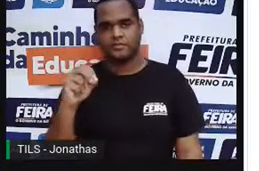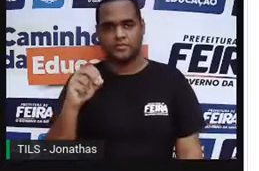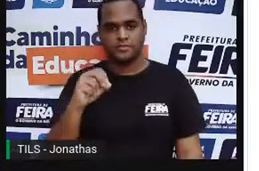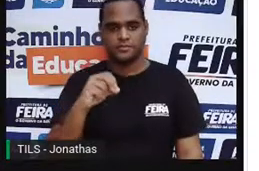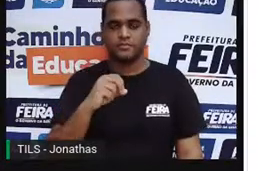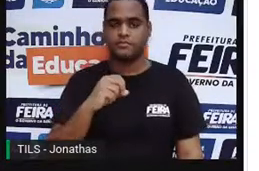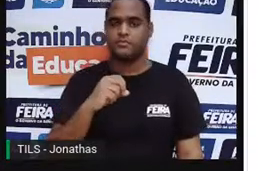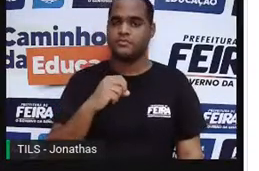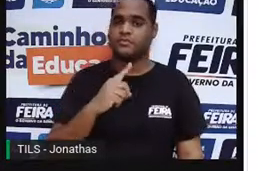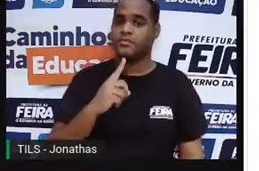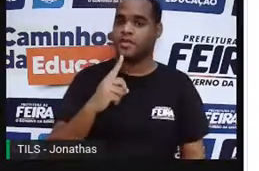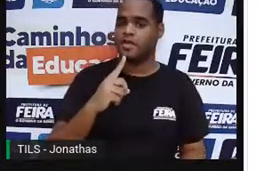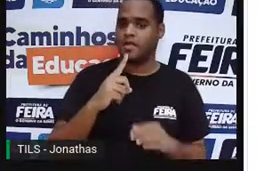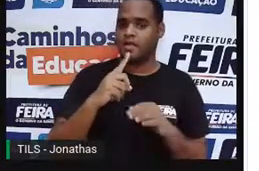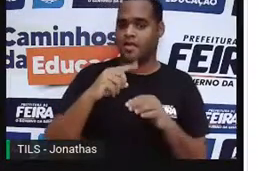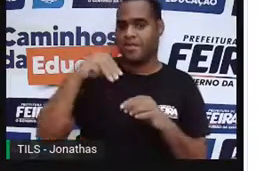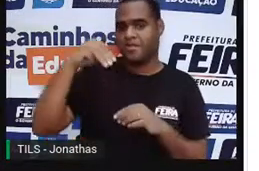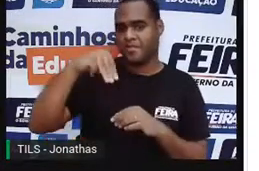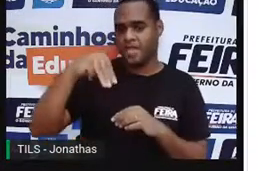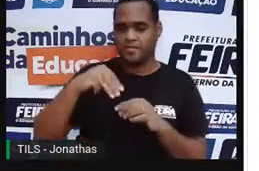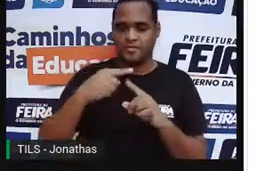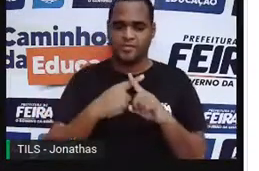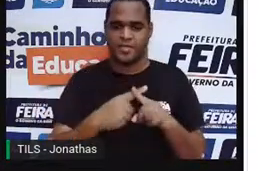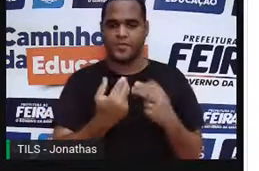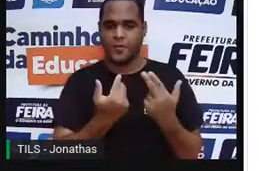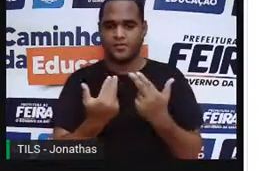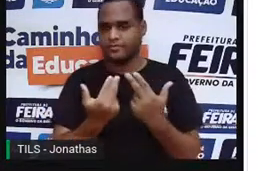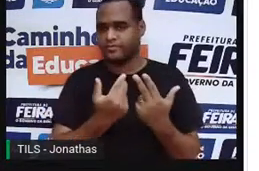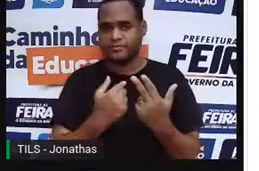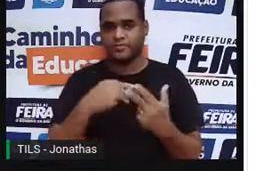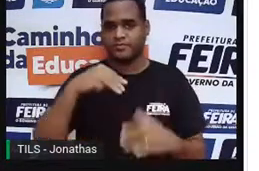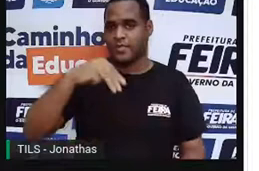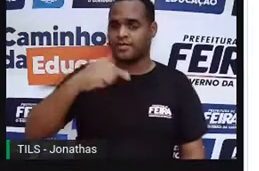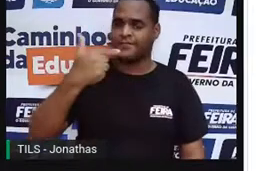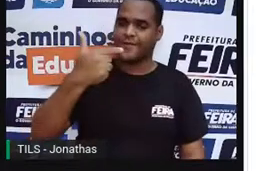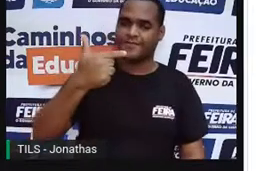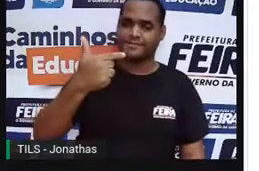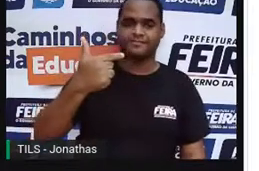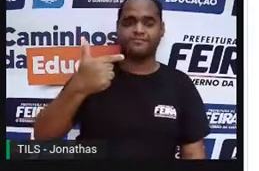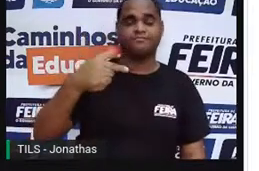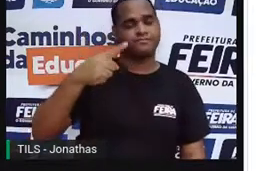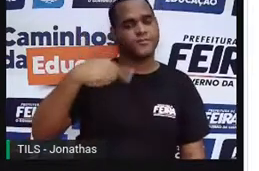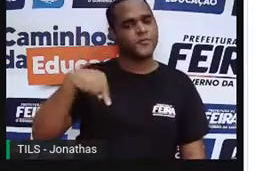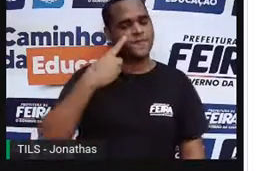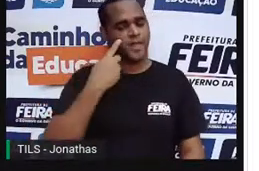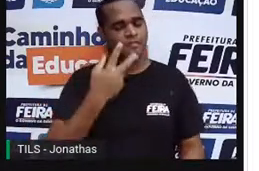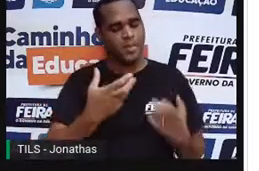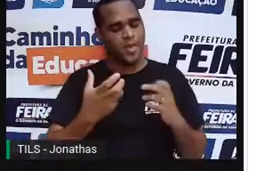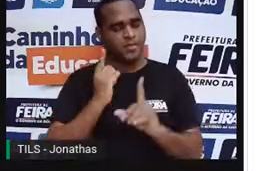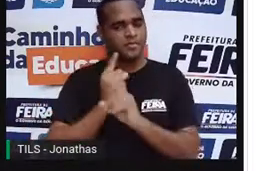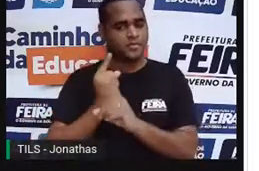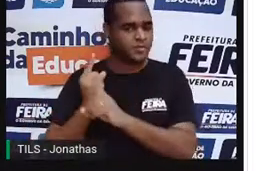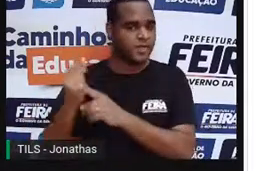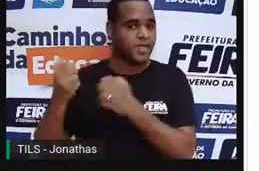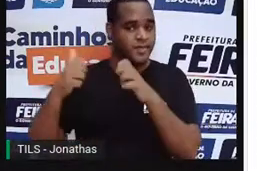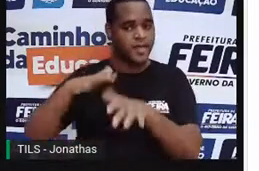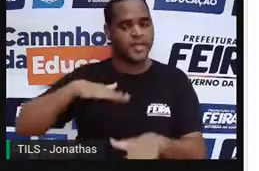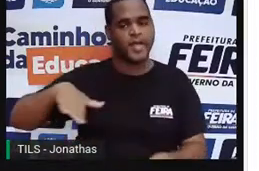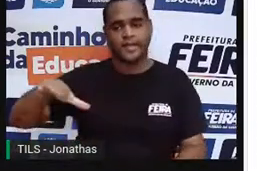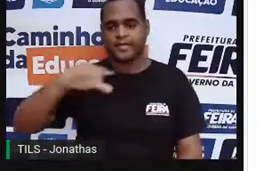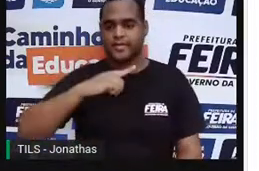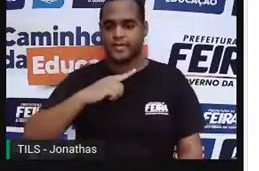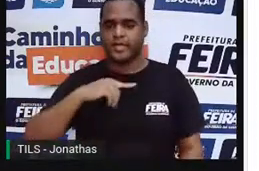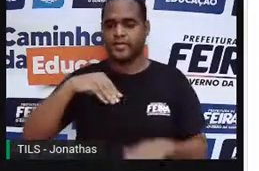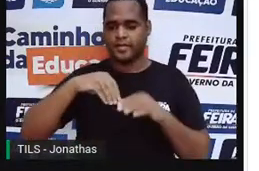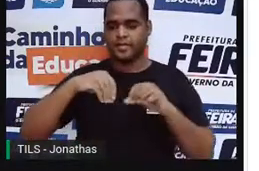150m x metro a metro quadrado então achamos aqui a área do terreno